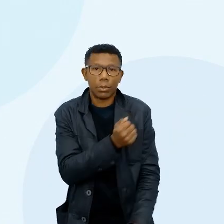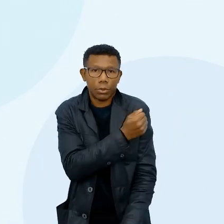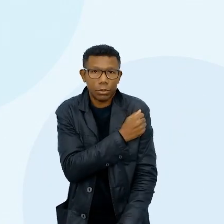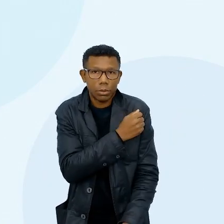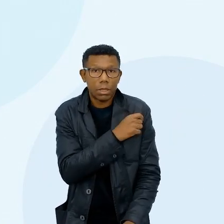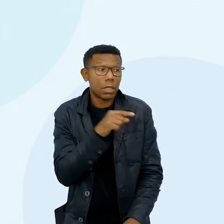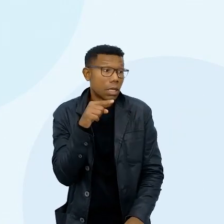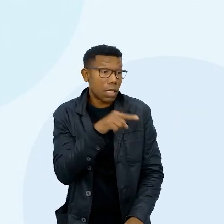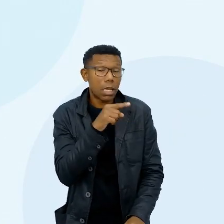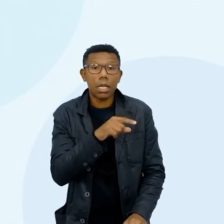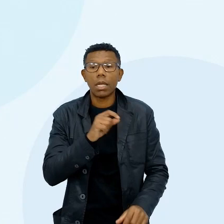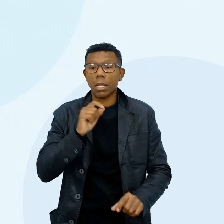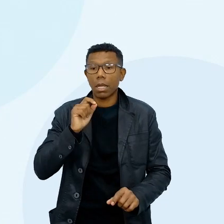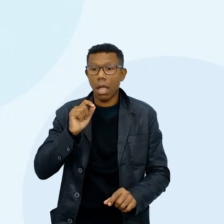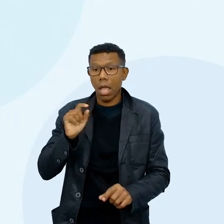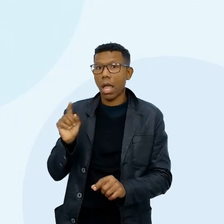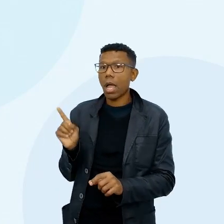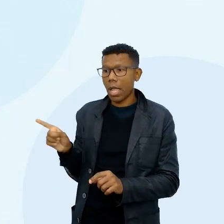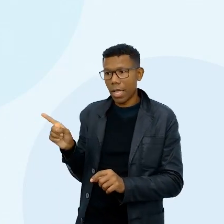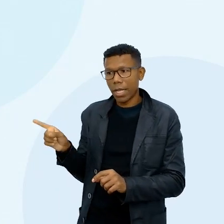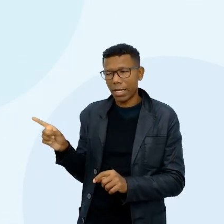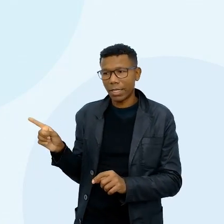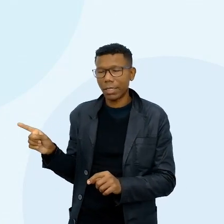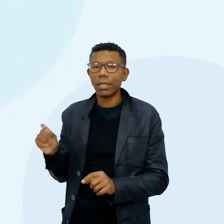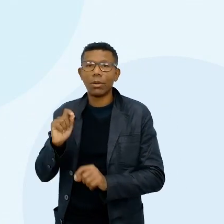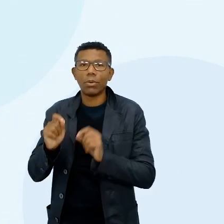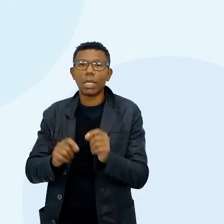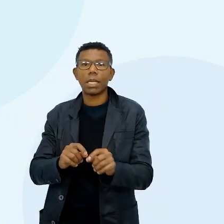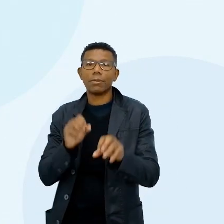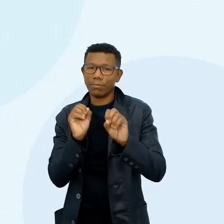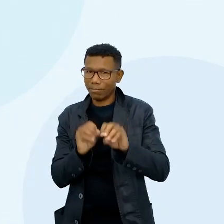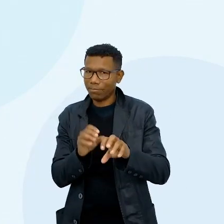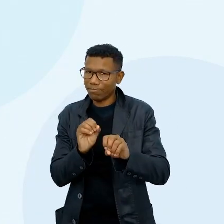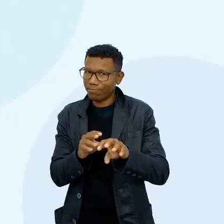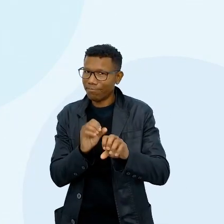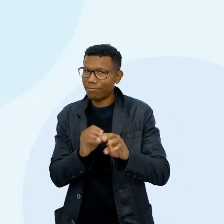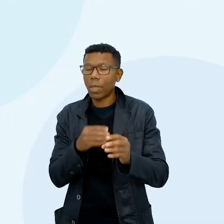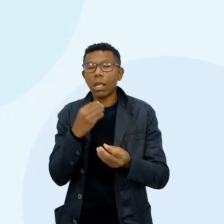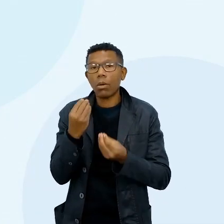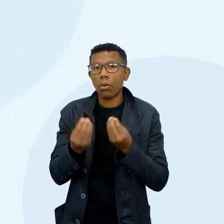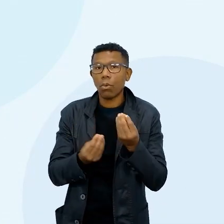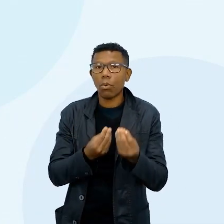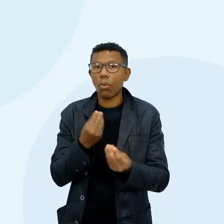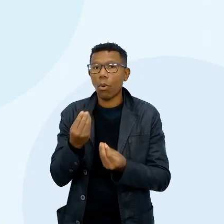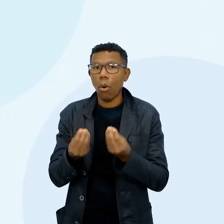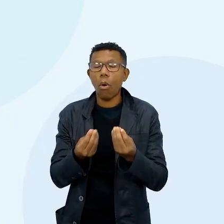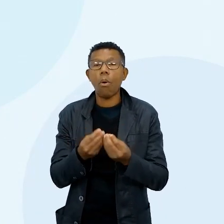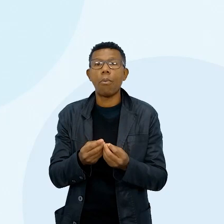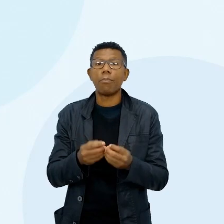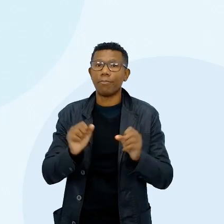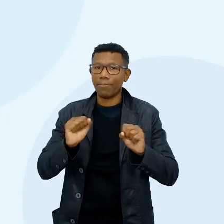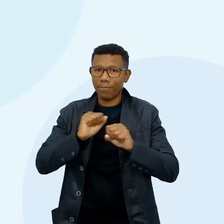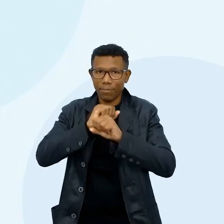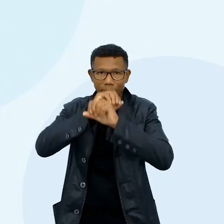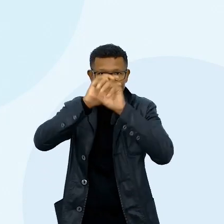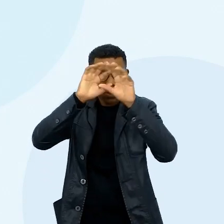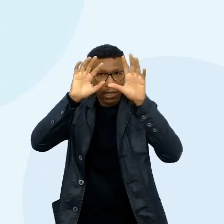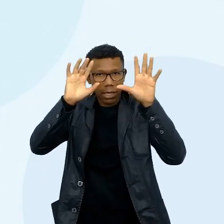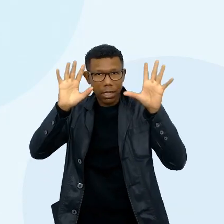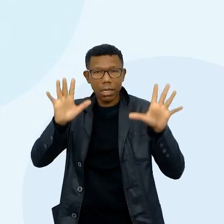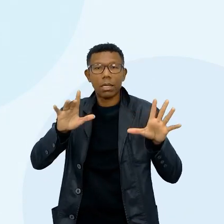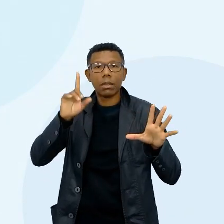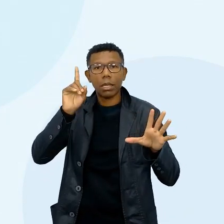se apropriar daquilo que vai ser explorado durante a aula, né? Eu acho que uma coisa que precisa ficar claro é o processo cognitivo